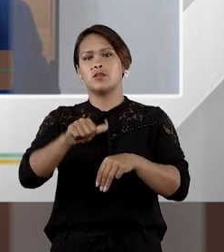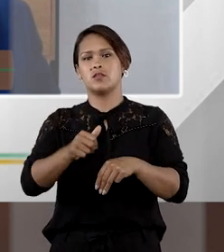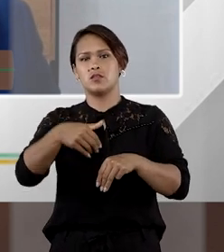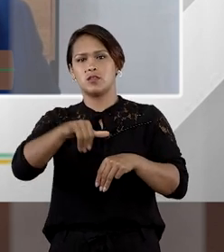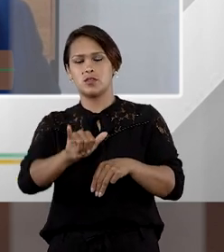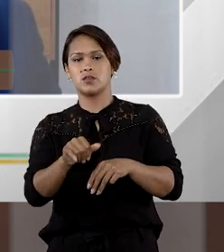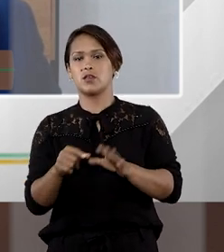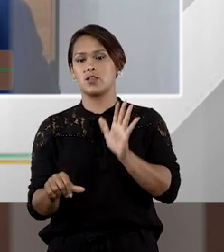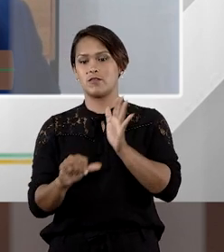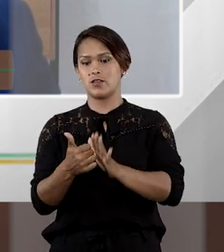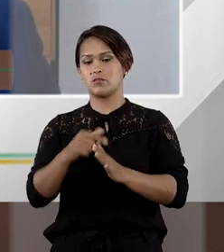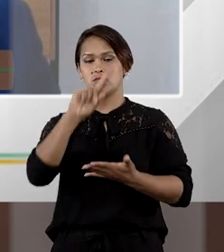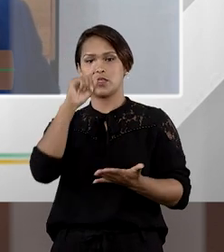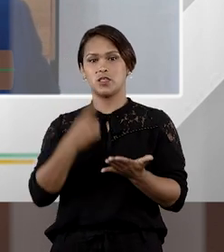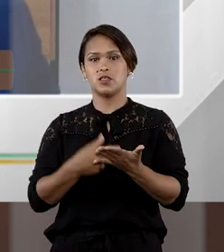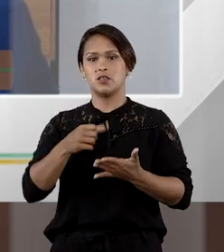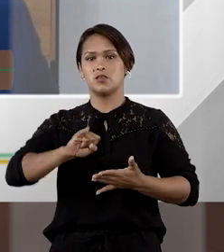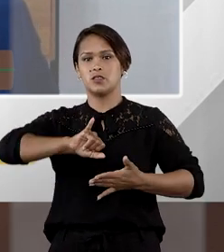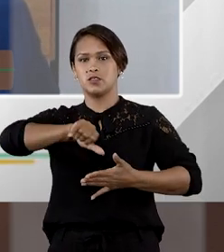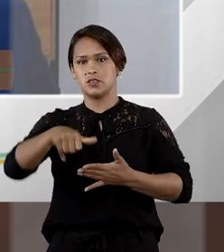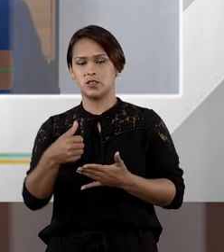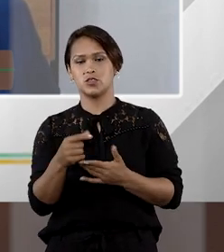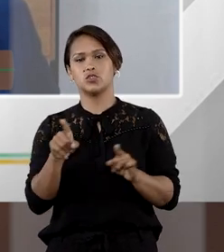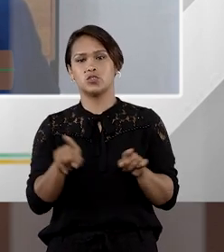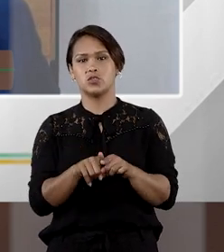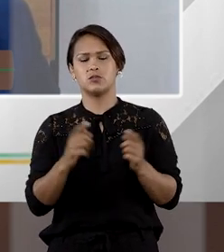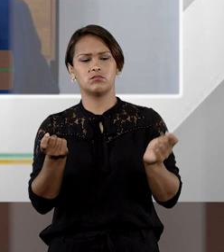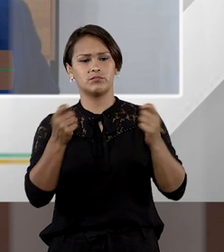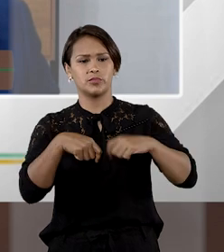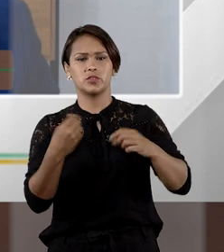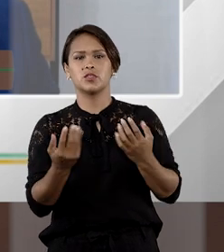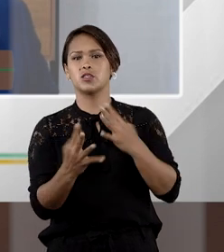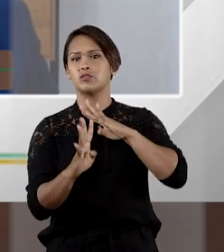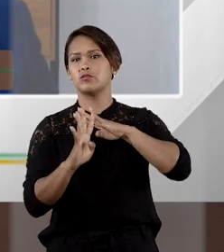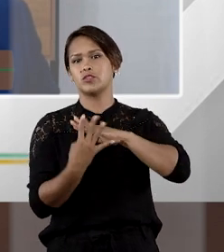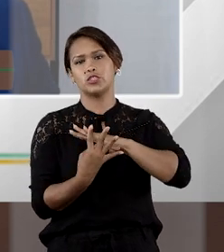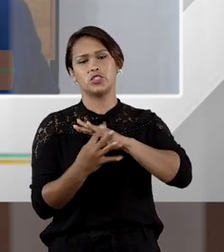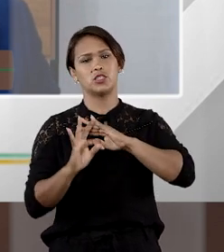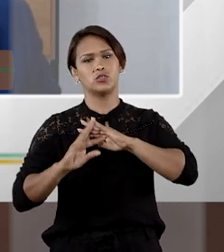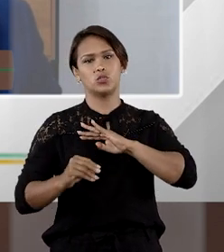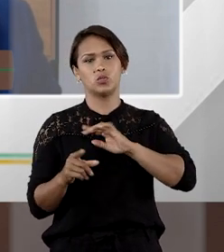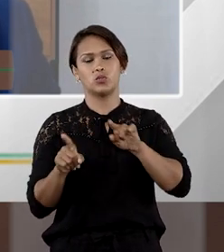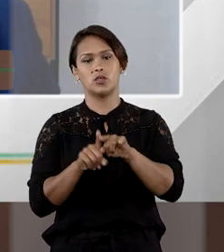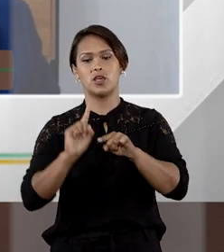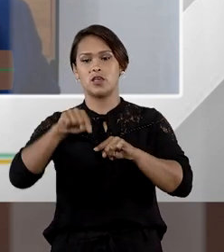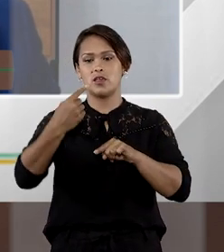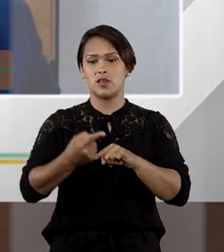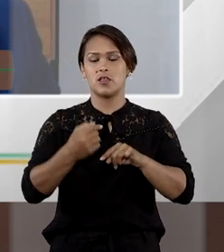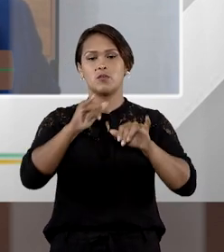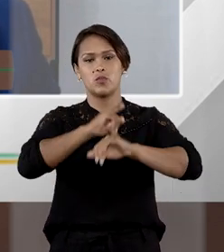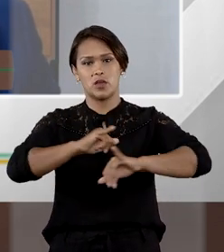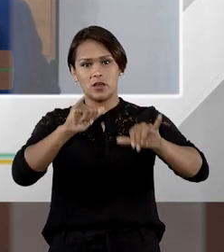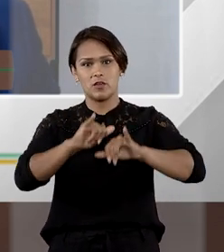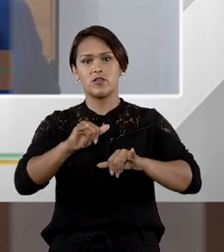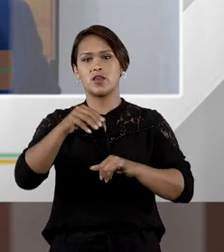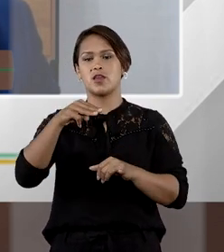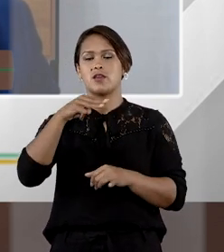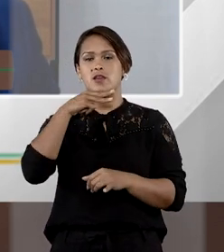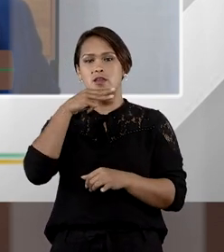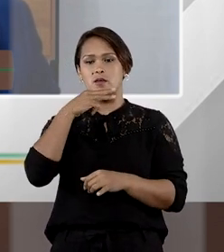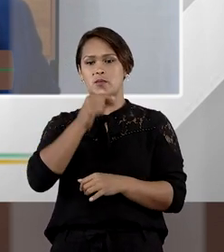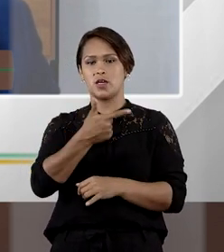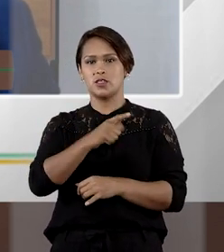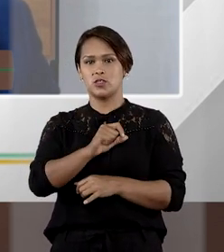foi a primeira a decidir no STJ pela impossibilidade de prisão em regime fechado. Depois ela profere uma decisão em março